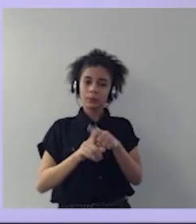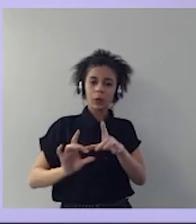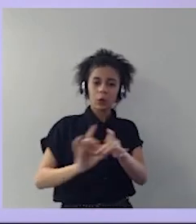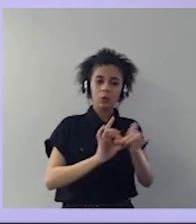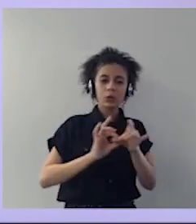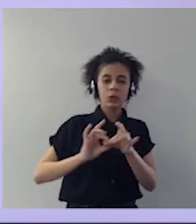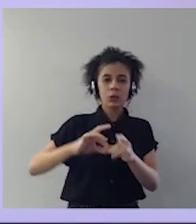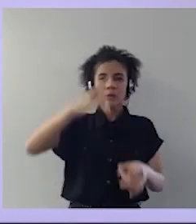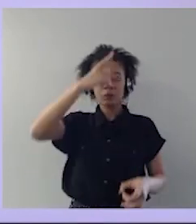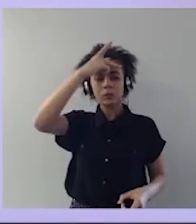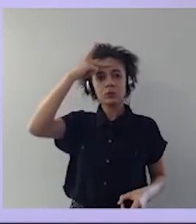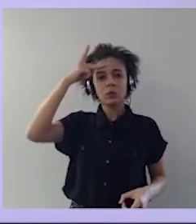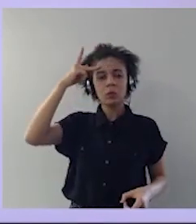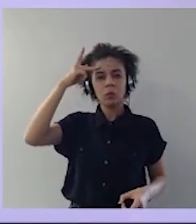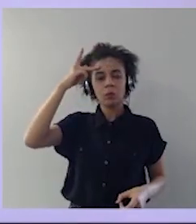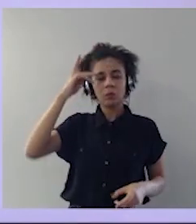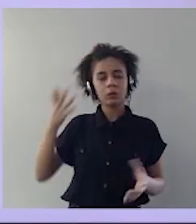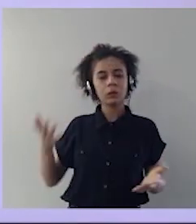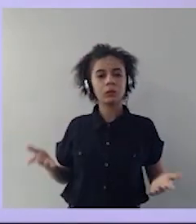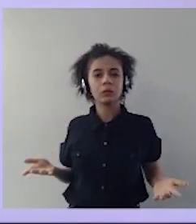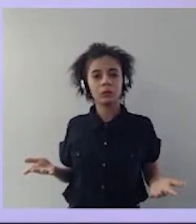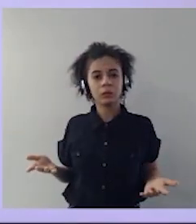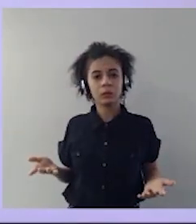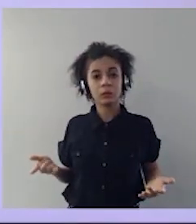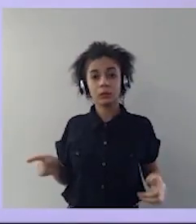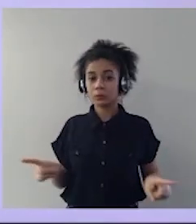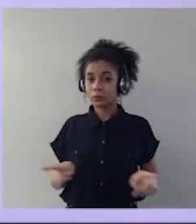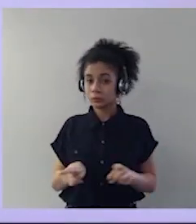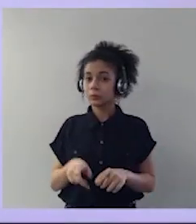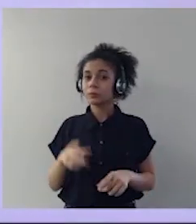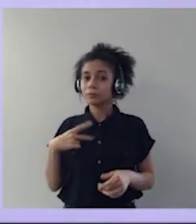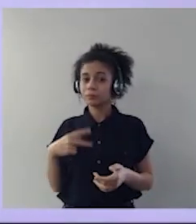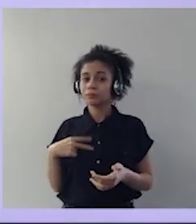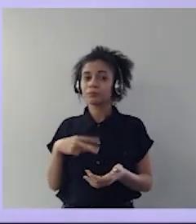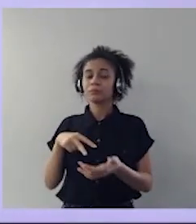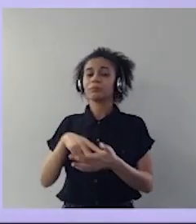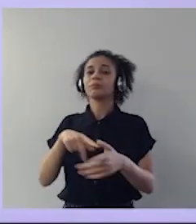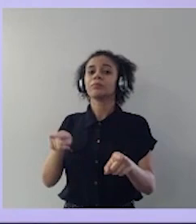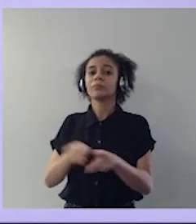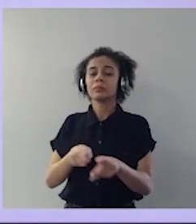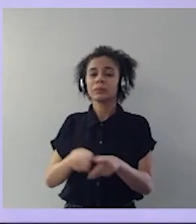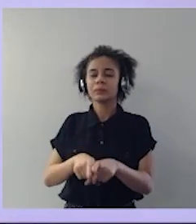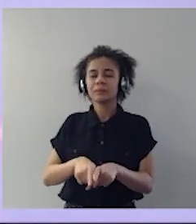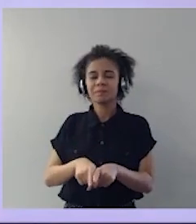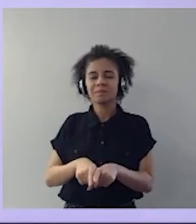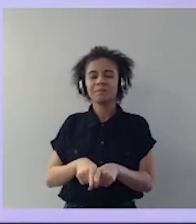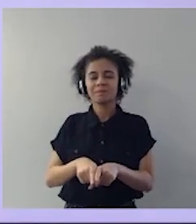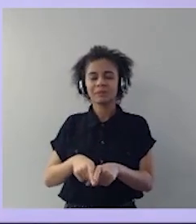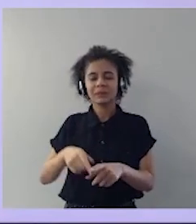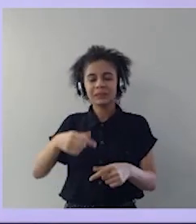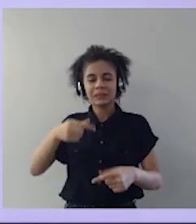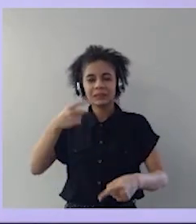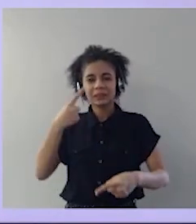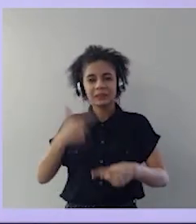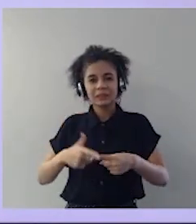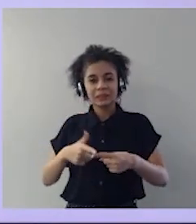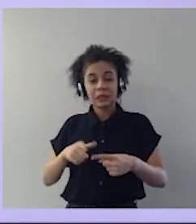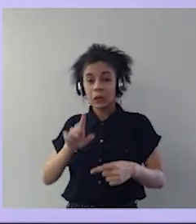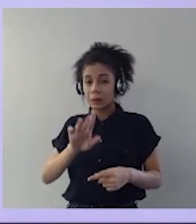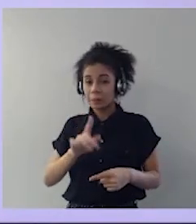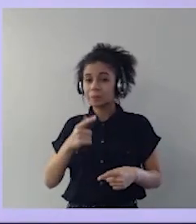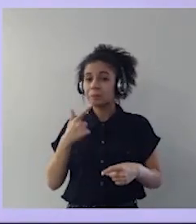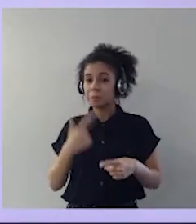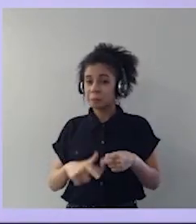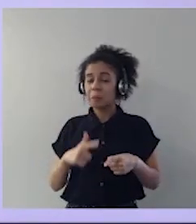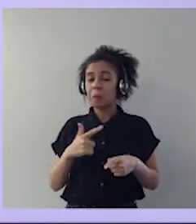concidadãos. Isso sem se falar, e nós podemos dar um passo avante, nos abalos diretos, e aqui é um